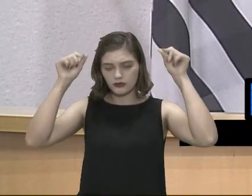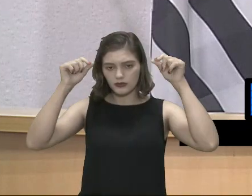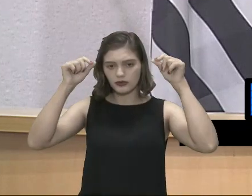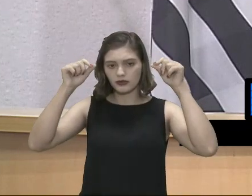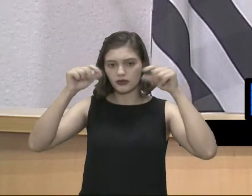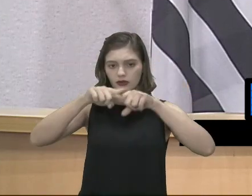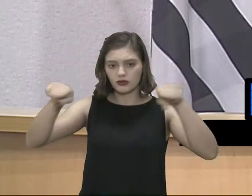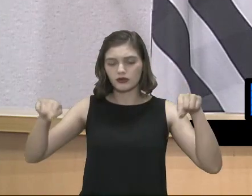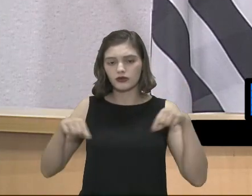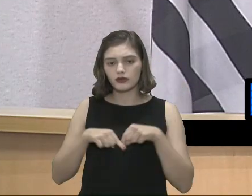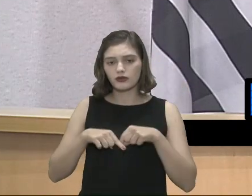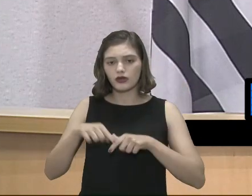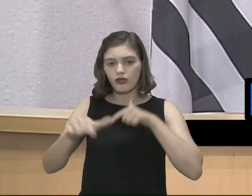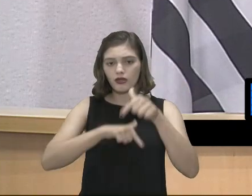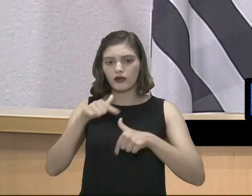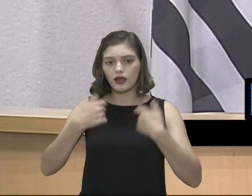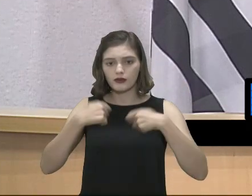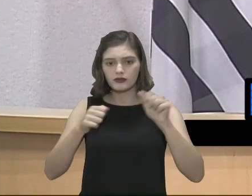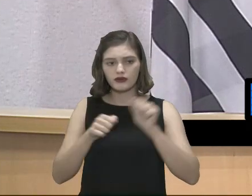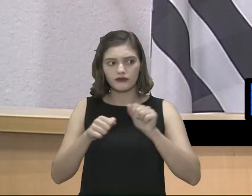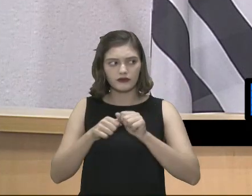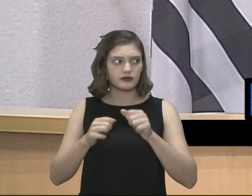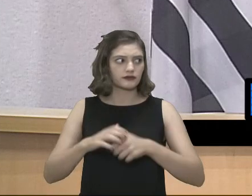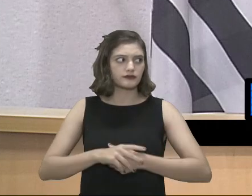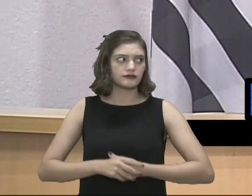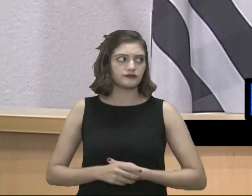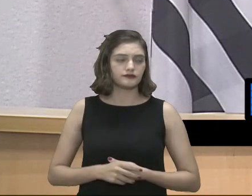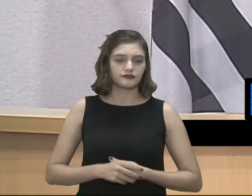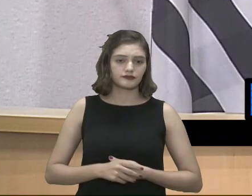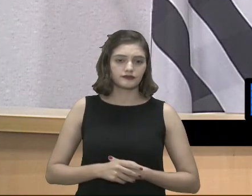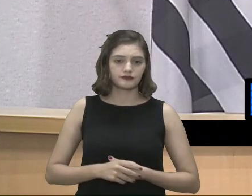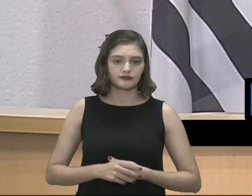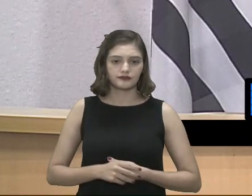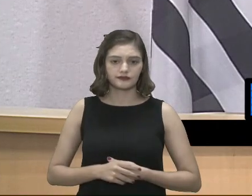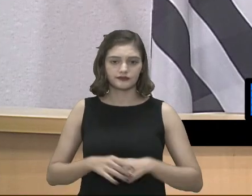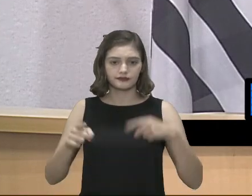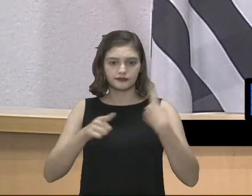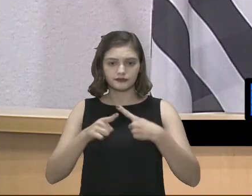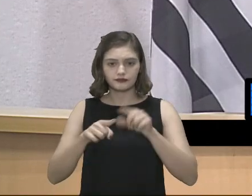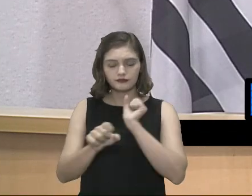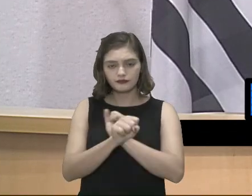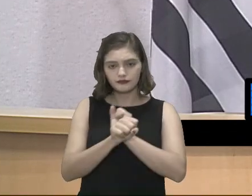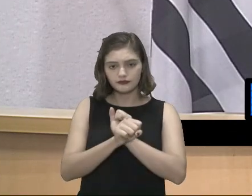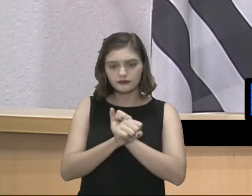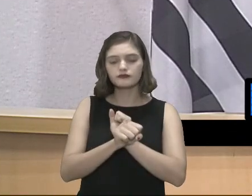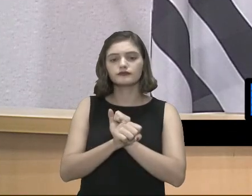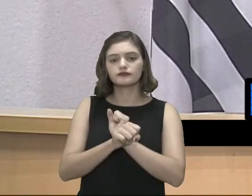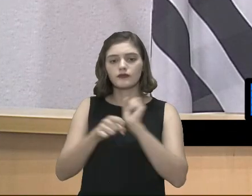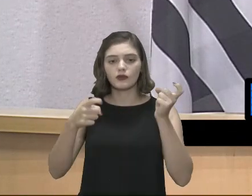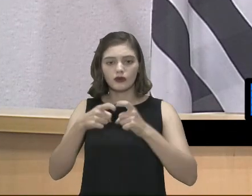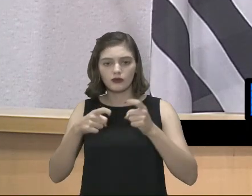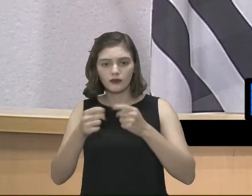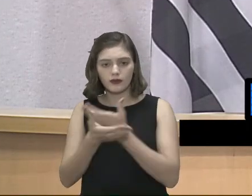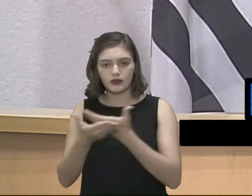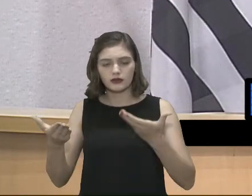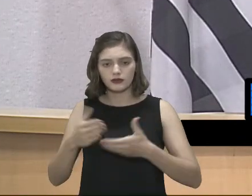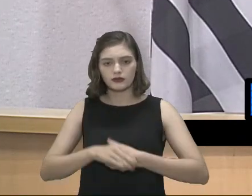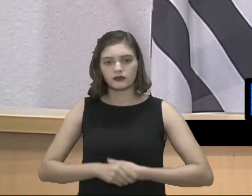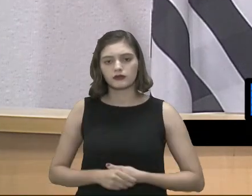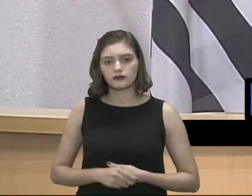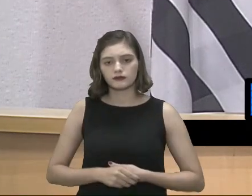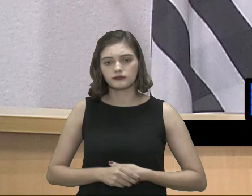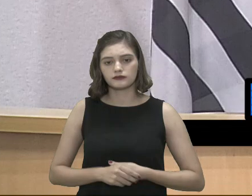a enfermeira que trabalha lá que tem que fazer isso. Porque está esperando o médico da pessoa,